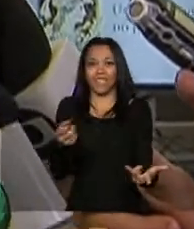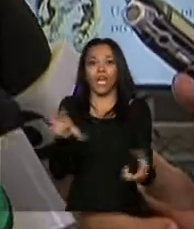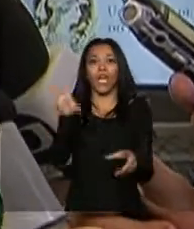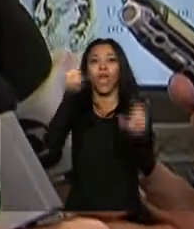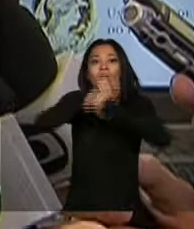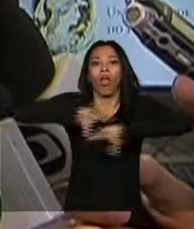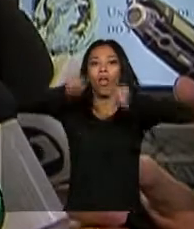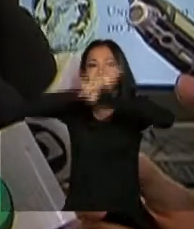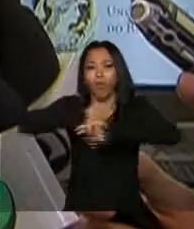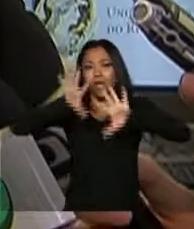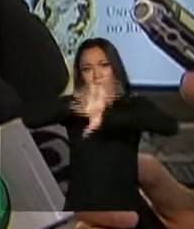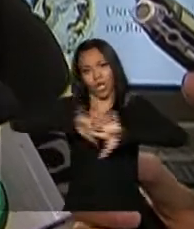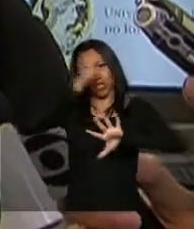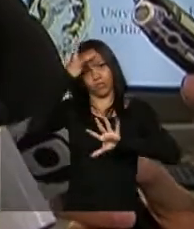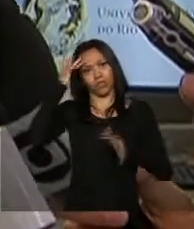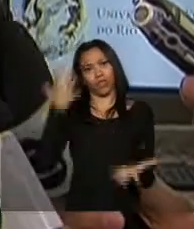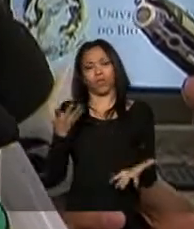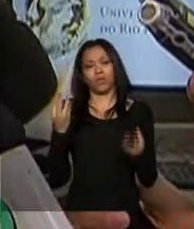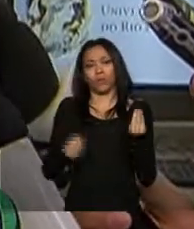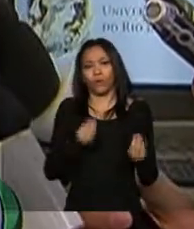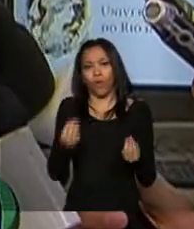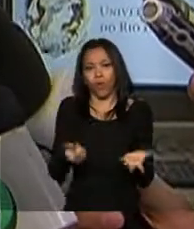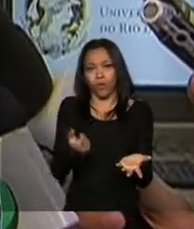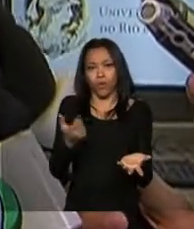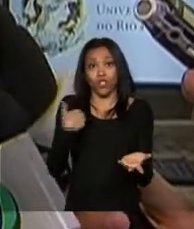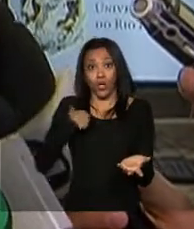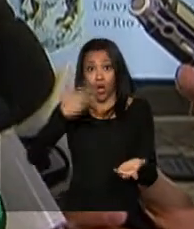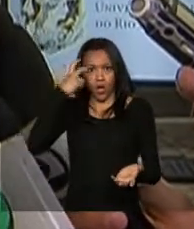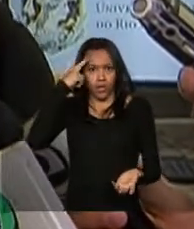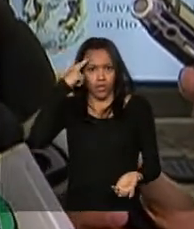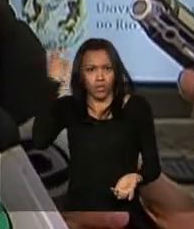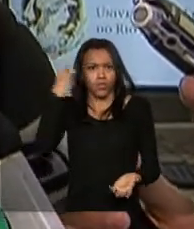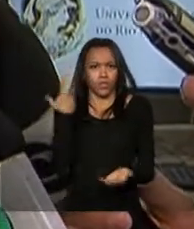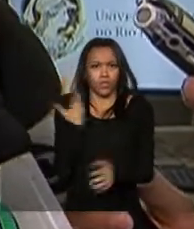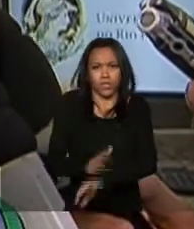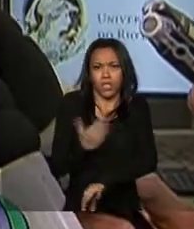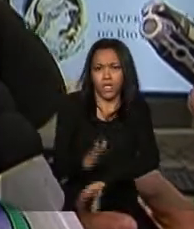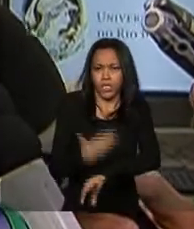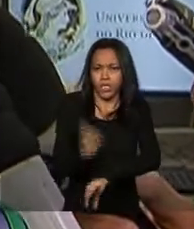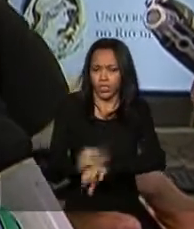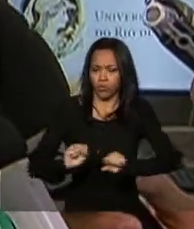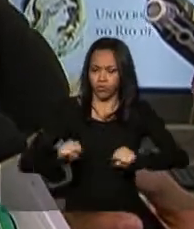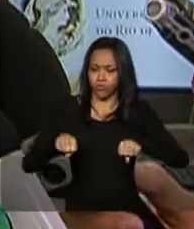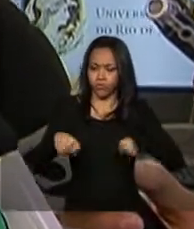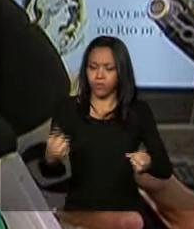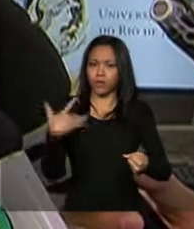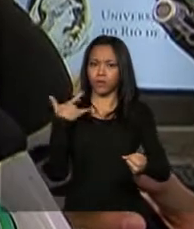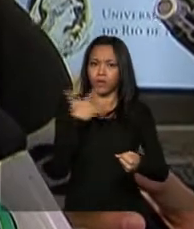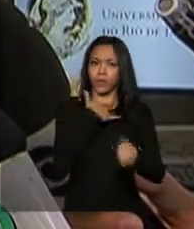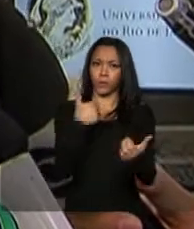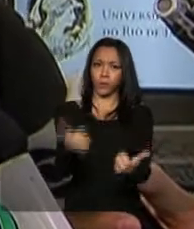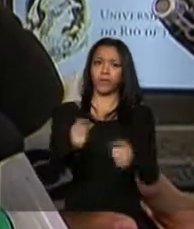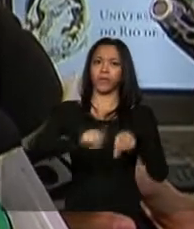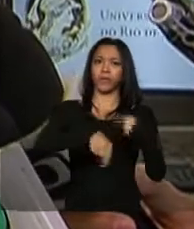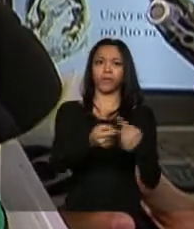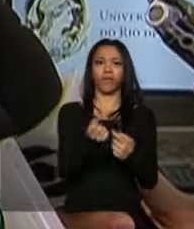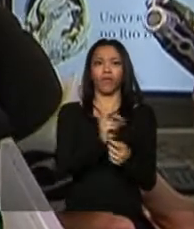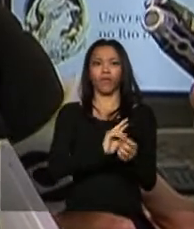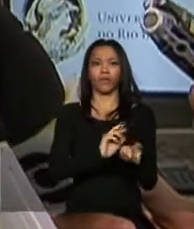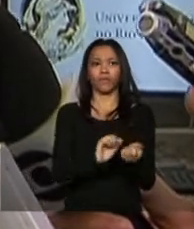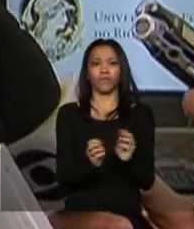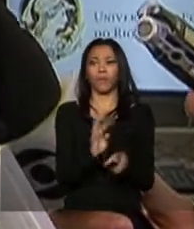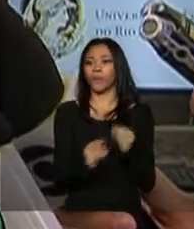os atletas que estavam apenas com o seu talento, seu treinamento, sua garra e sua torcida, não é? E frauda